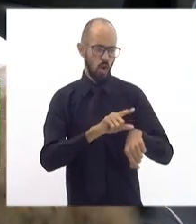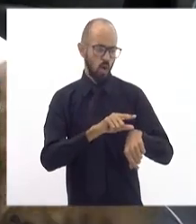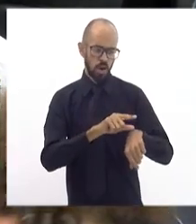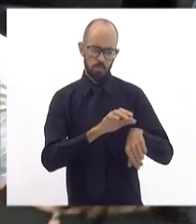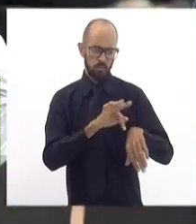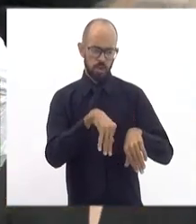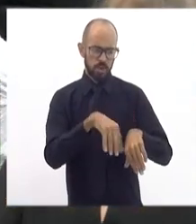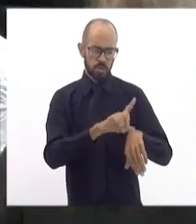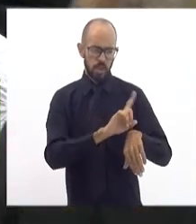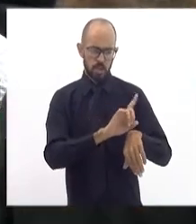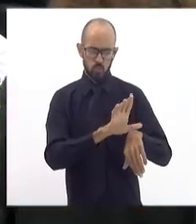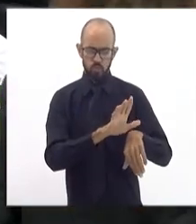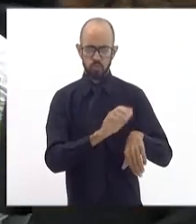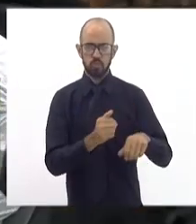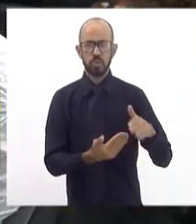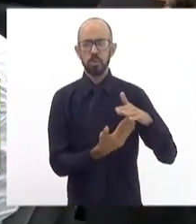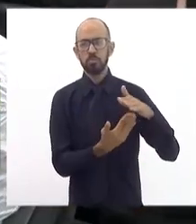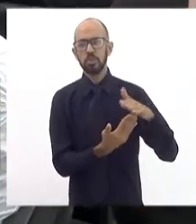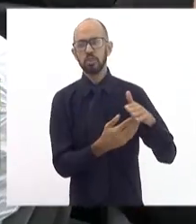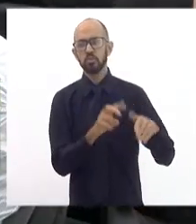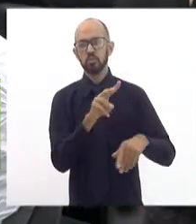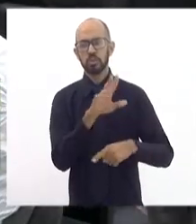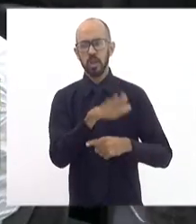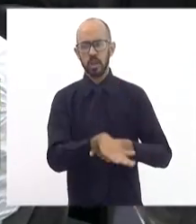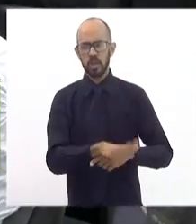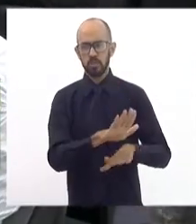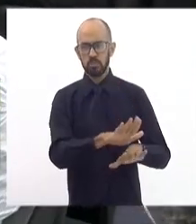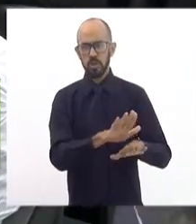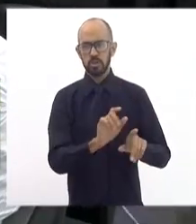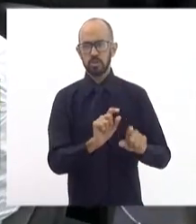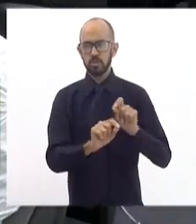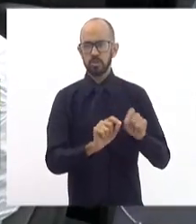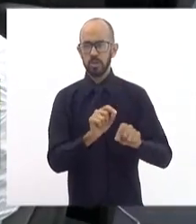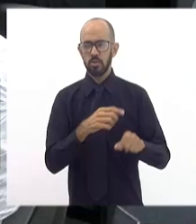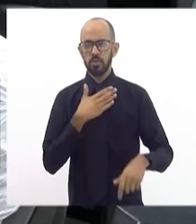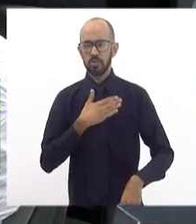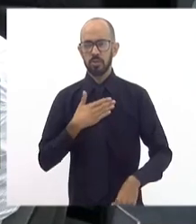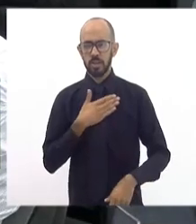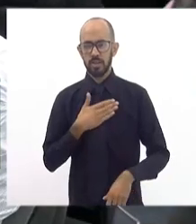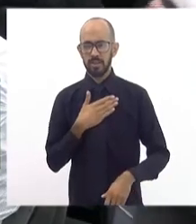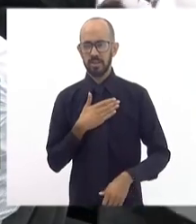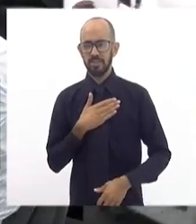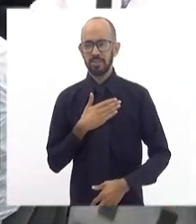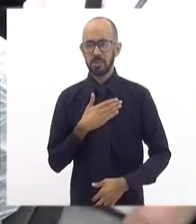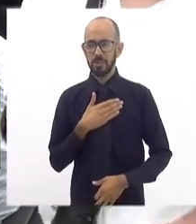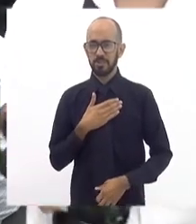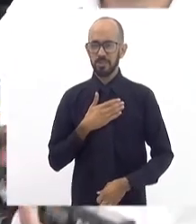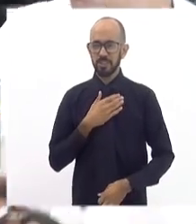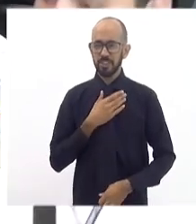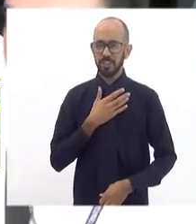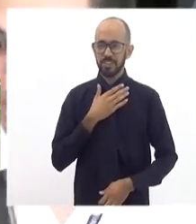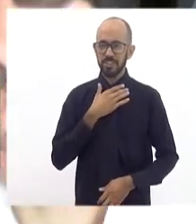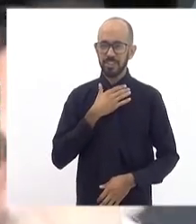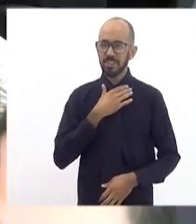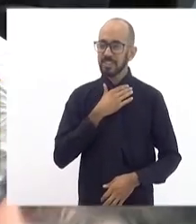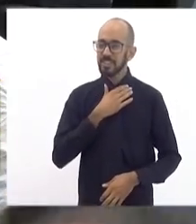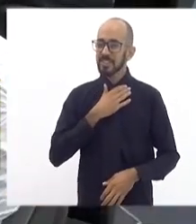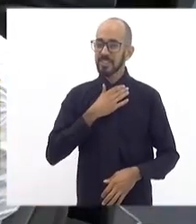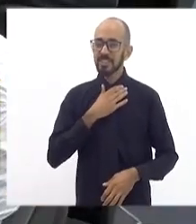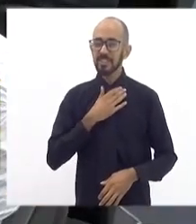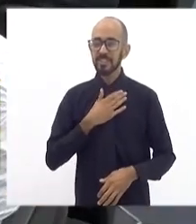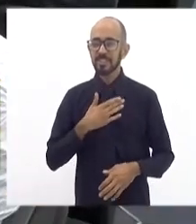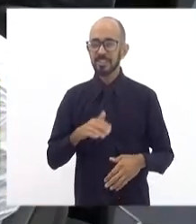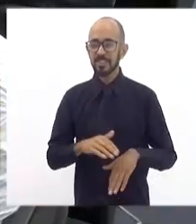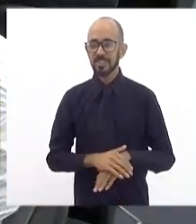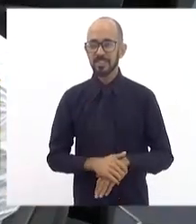até até as duas porque tem tempo lá no Rio mas eu gostaria que buscou o número novo não